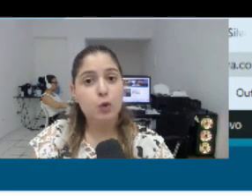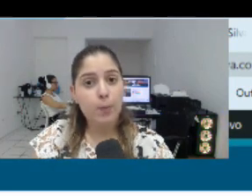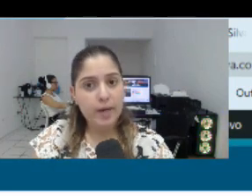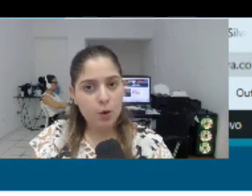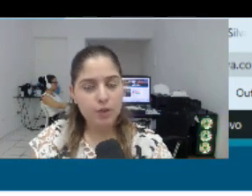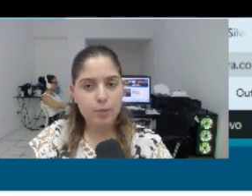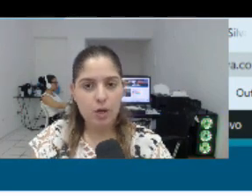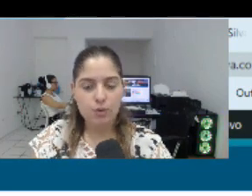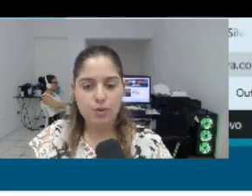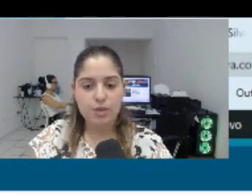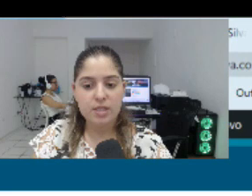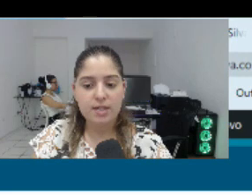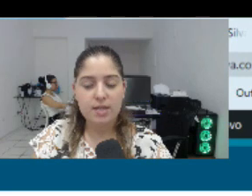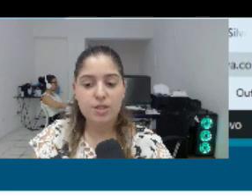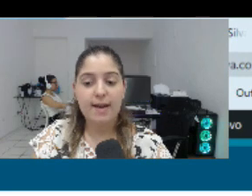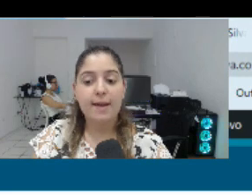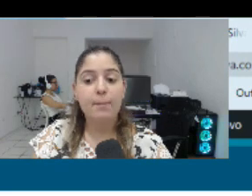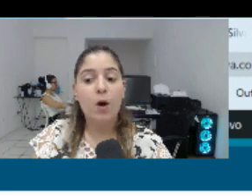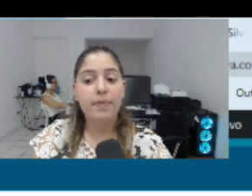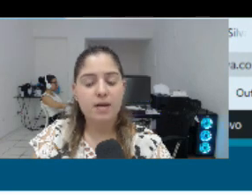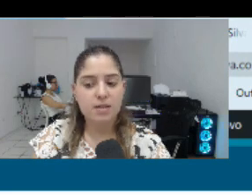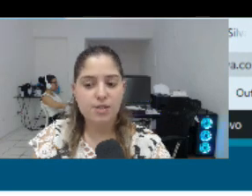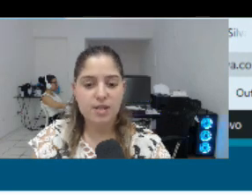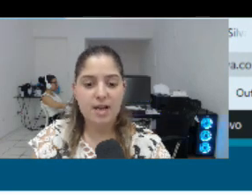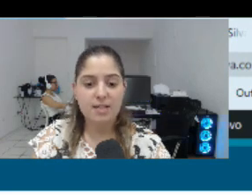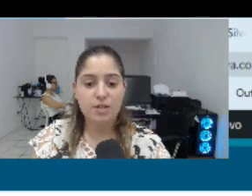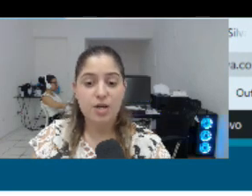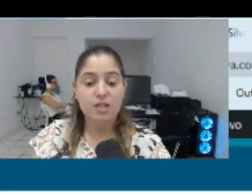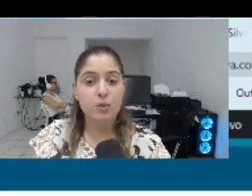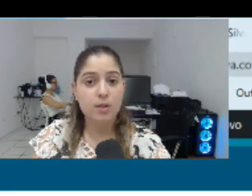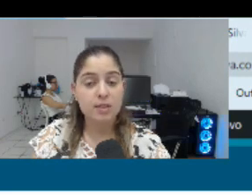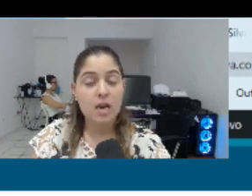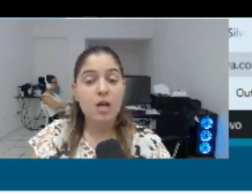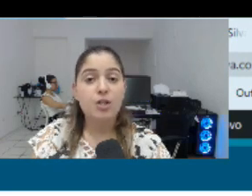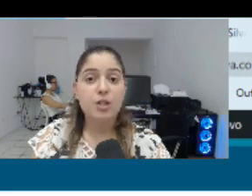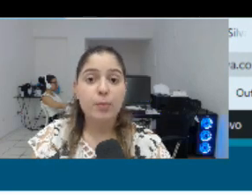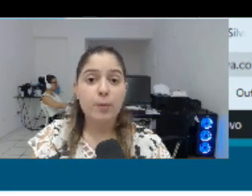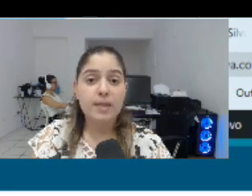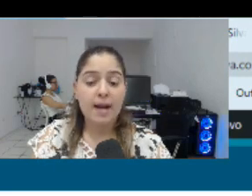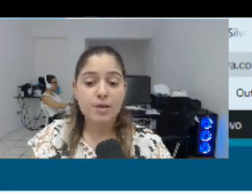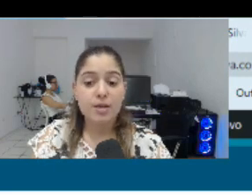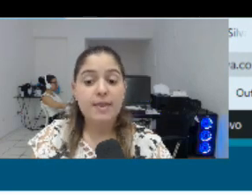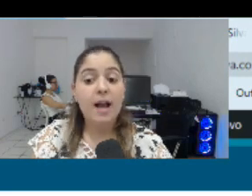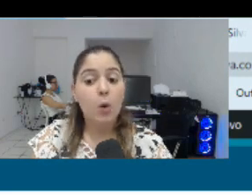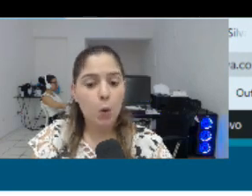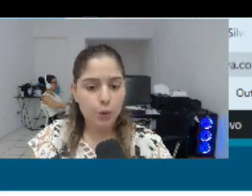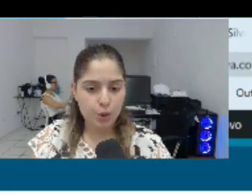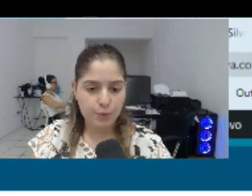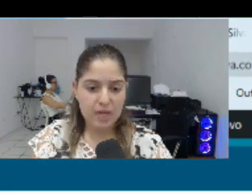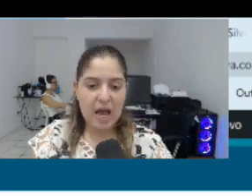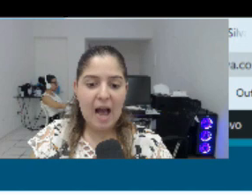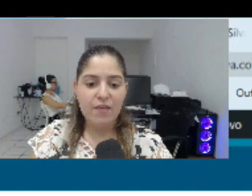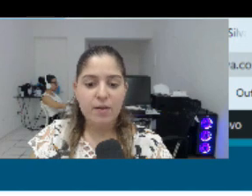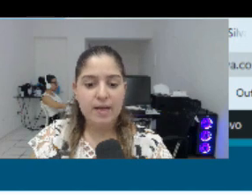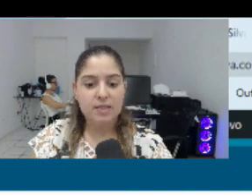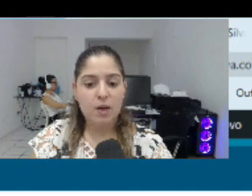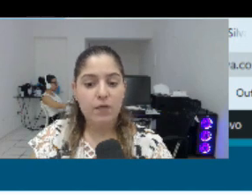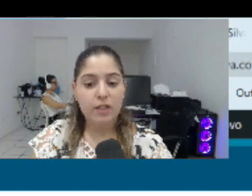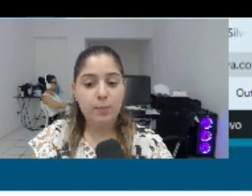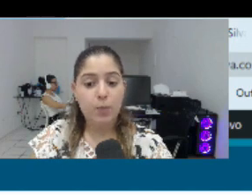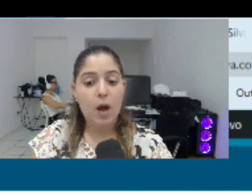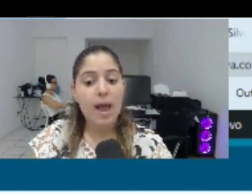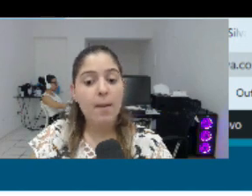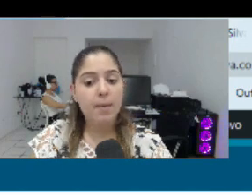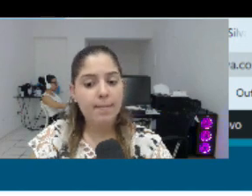Ministro do Superior Tribunal de Justiça destaca a importância de análises de ações de improbidade na Corte. A